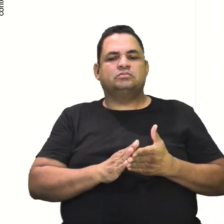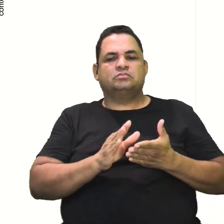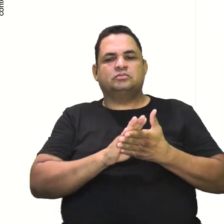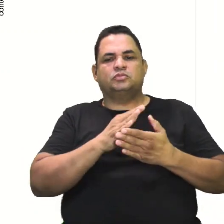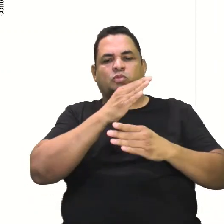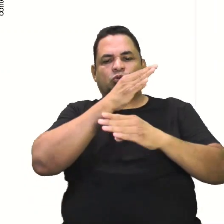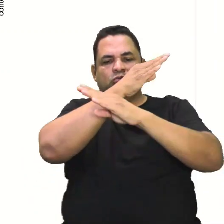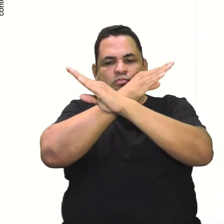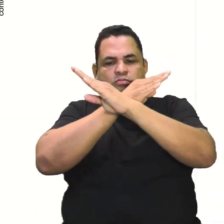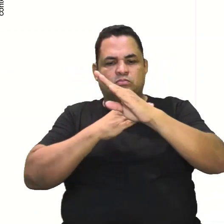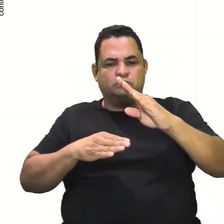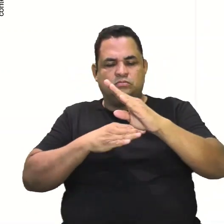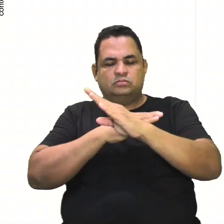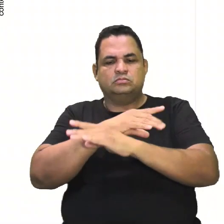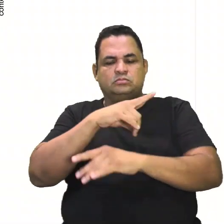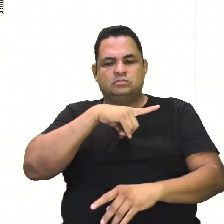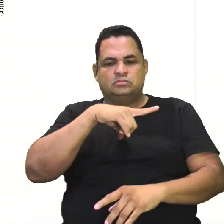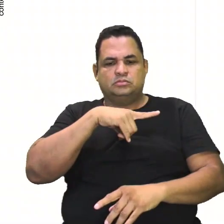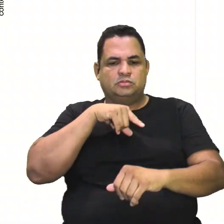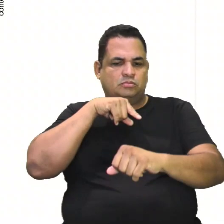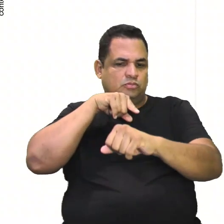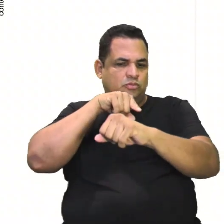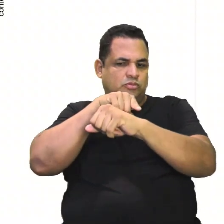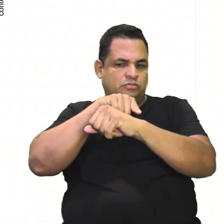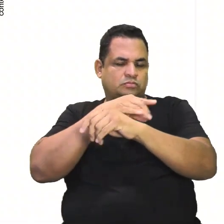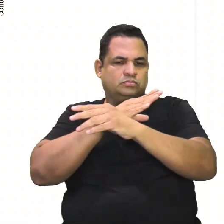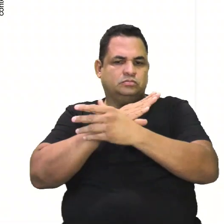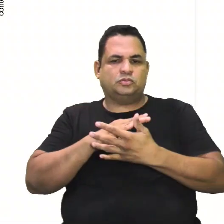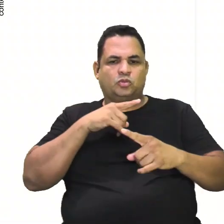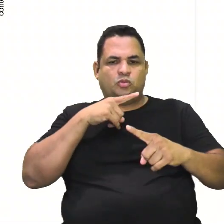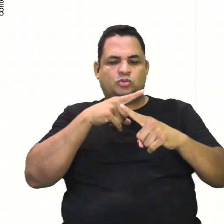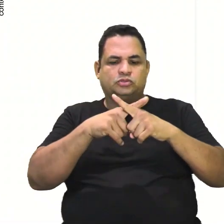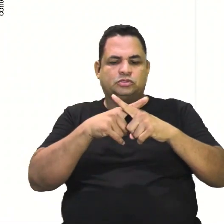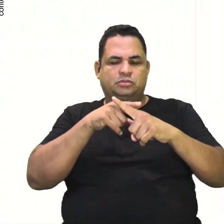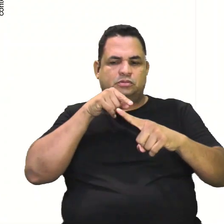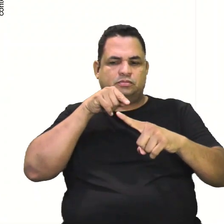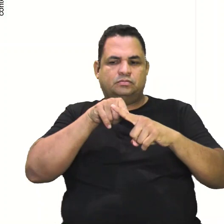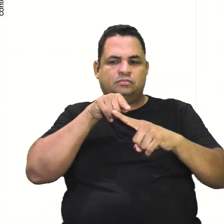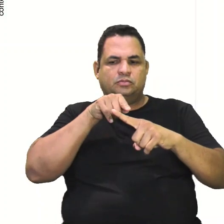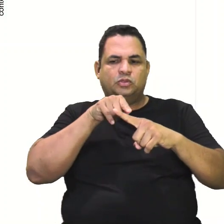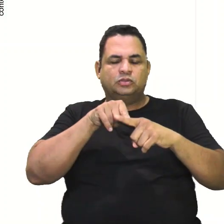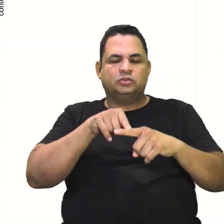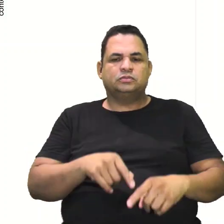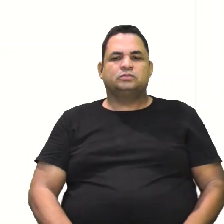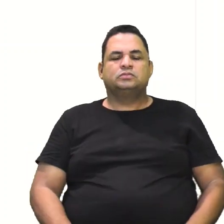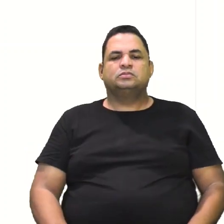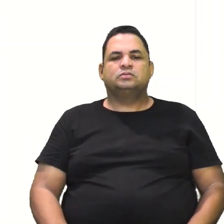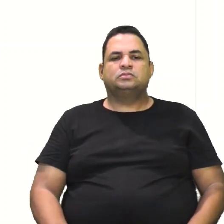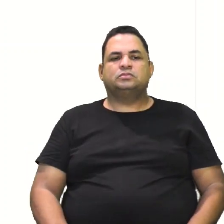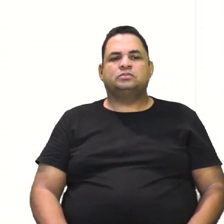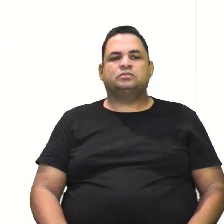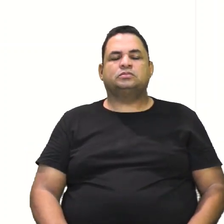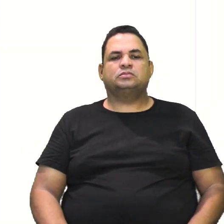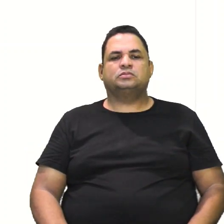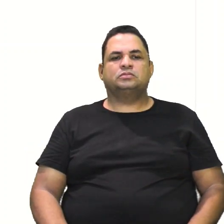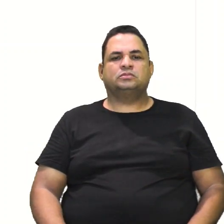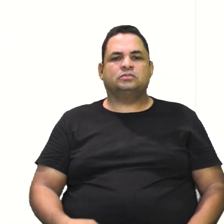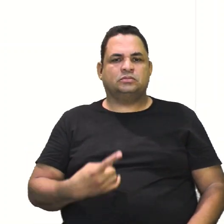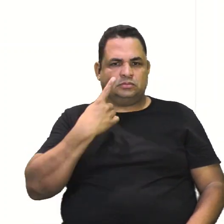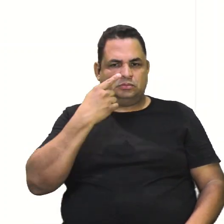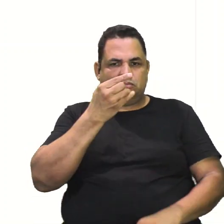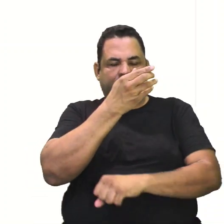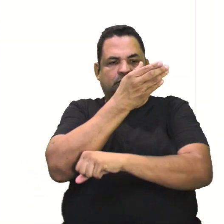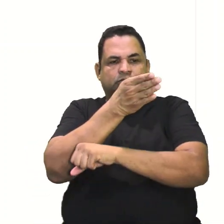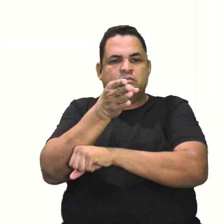Concorrentes Possuem único um ponto em comum, tá? Beleza. Beleza, beleza? Olha aqui agora, observe